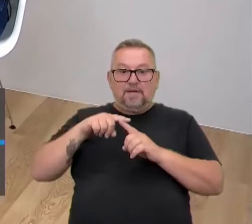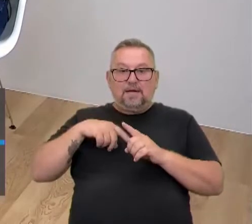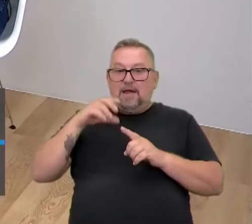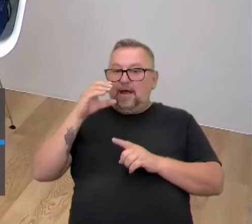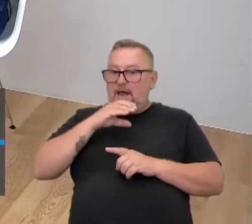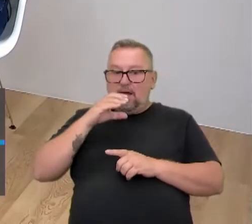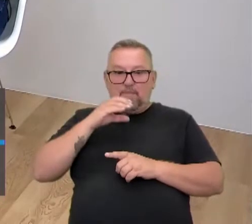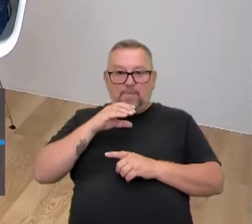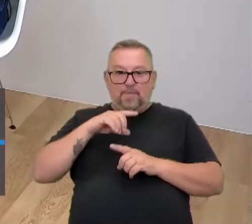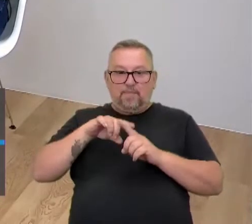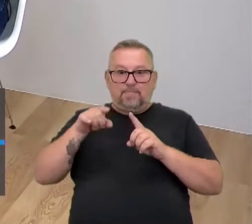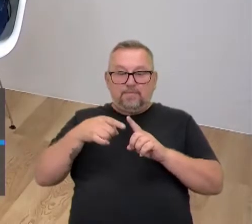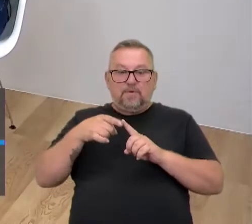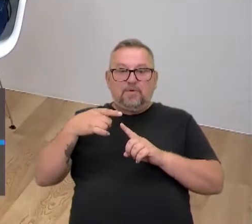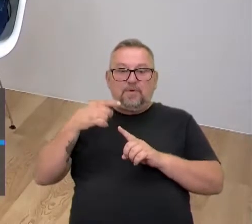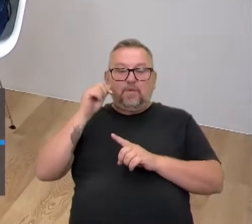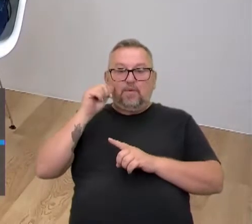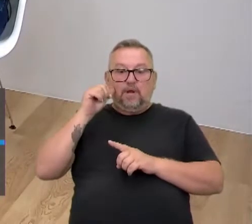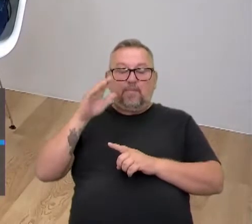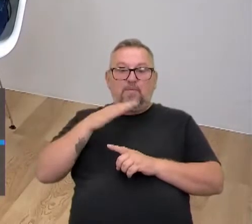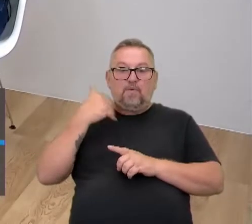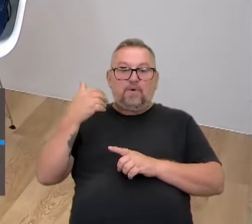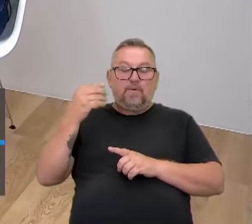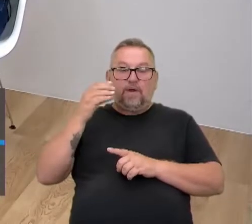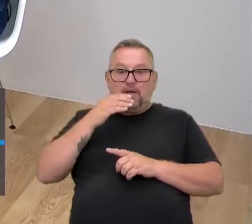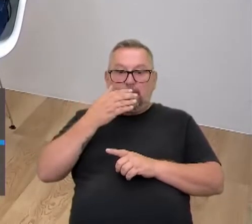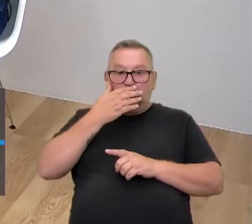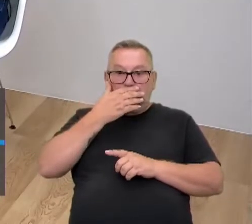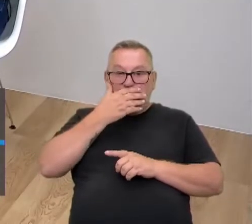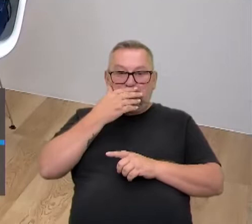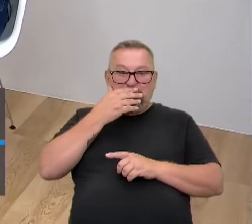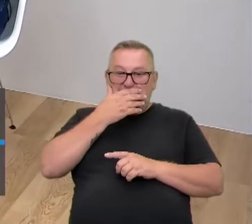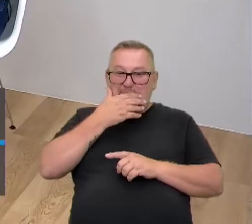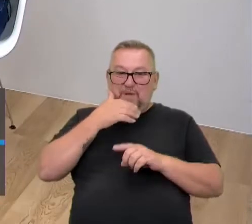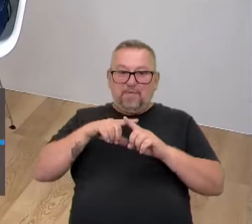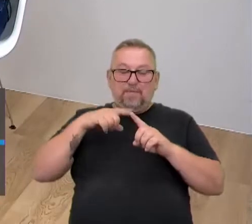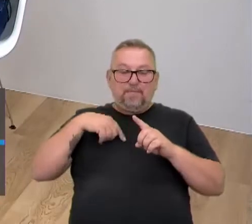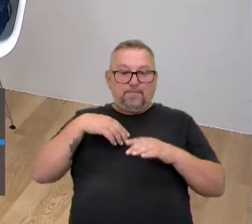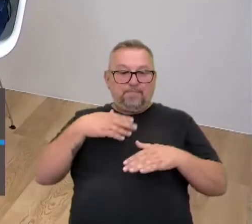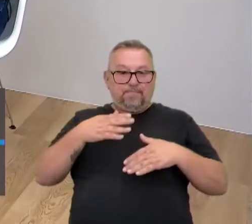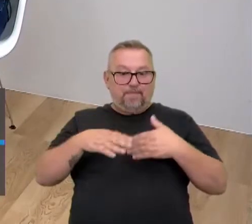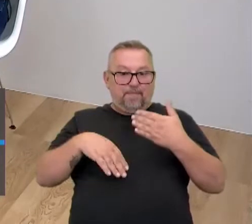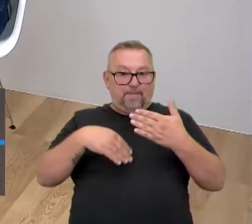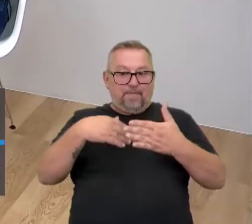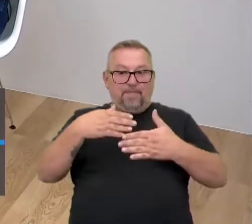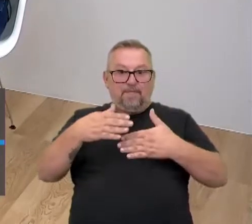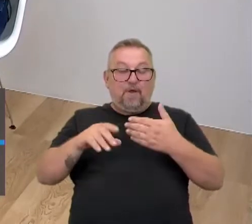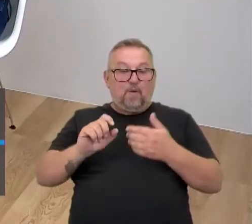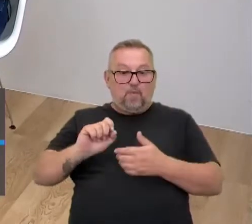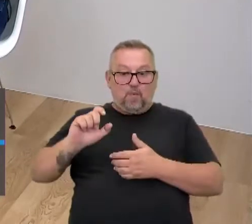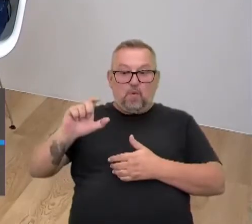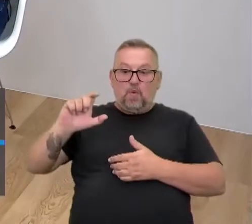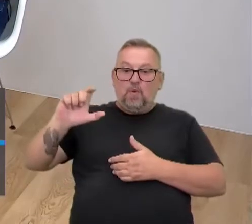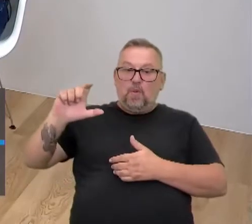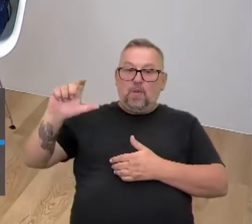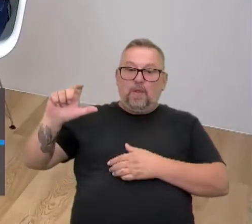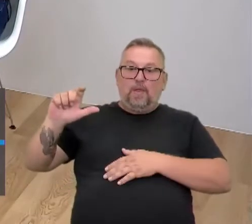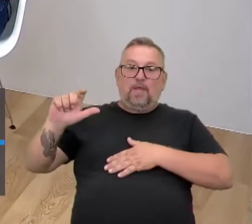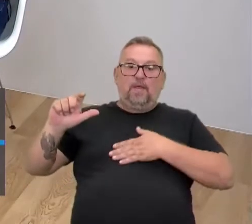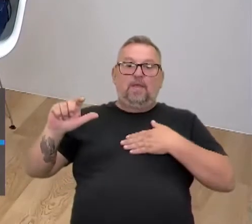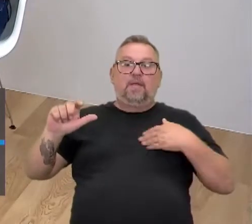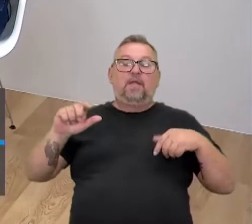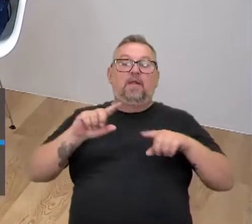Claro. porque via de regra se morria muito jovem. Só que na medida em que você vai prolongando a expectativa de vida diante de um